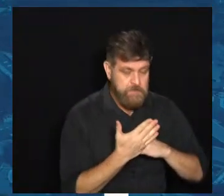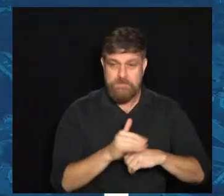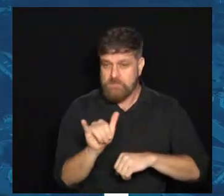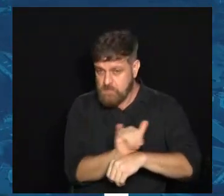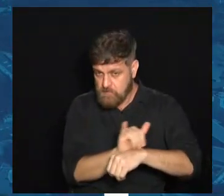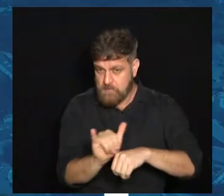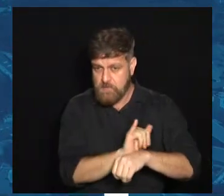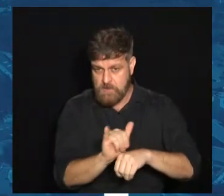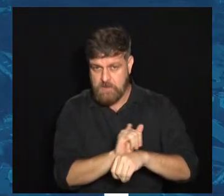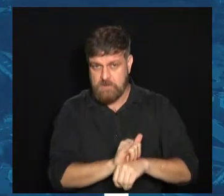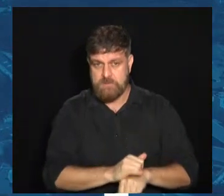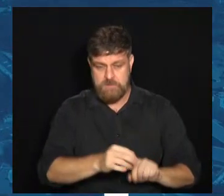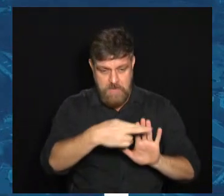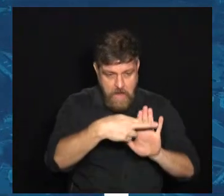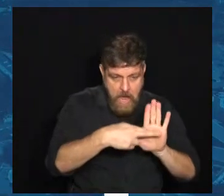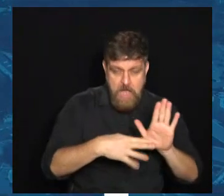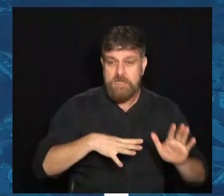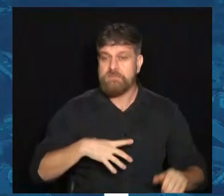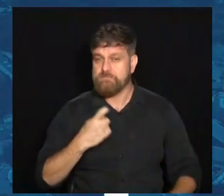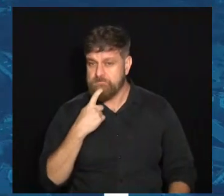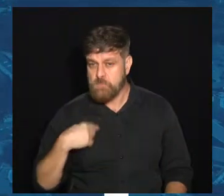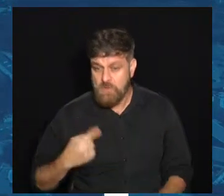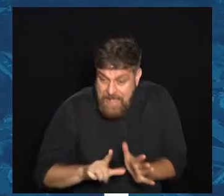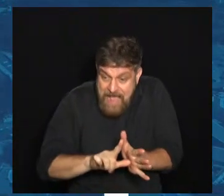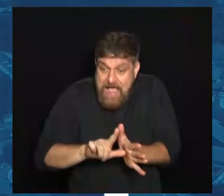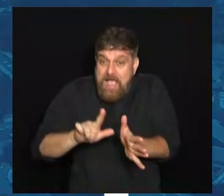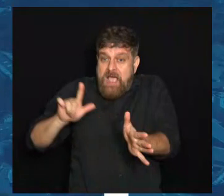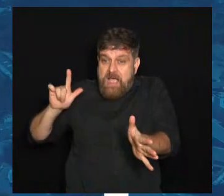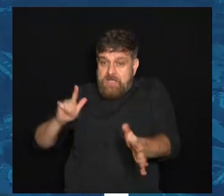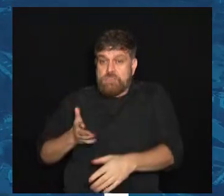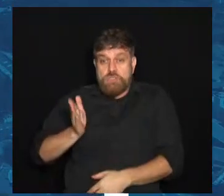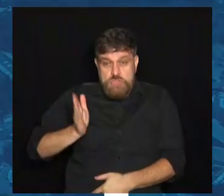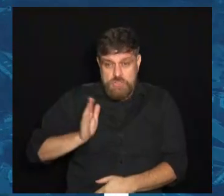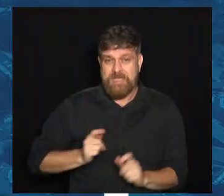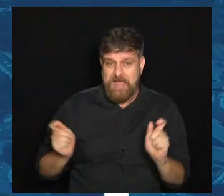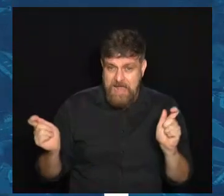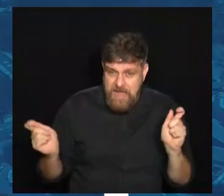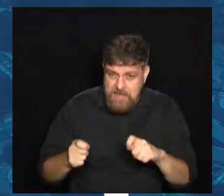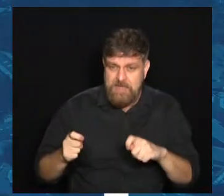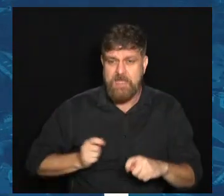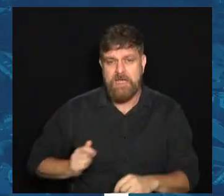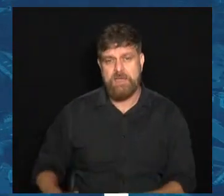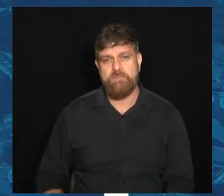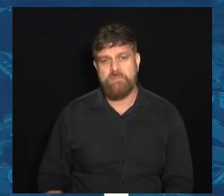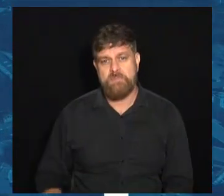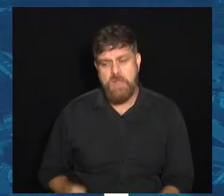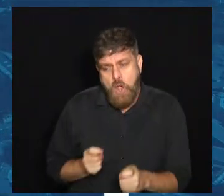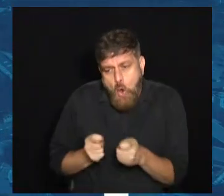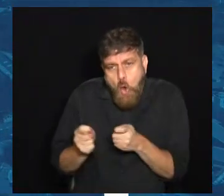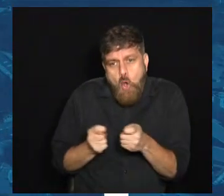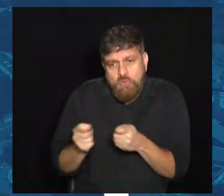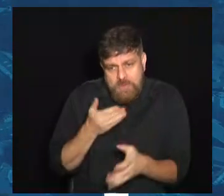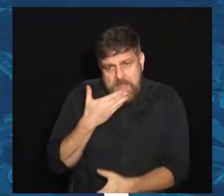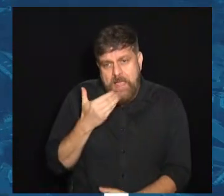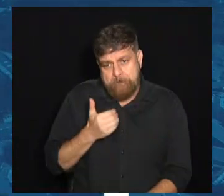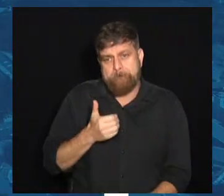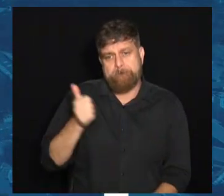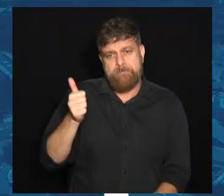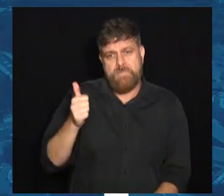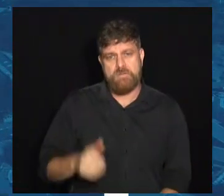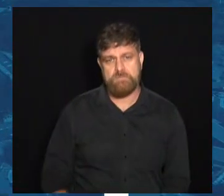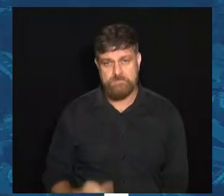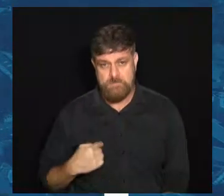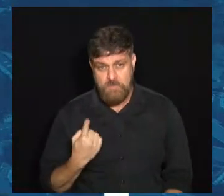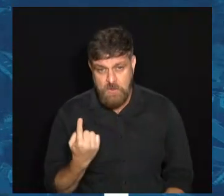estão em Campinas, nós nos antecipamos, isso pode gerar uma situação talvez melhor para a nossa cidade,